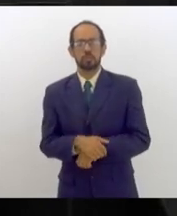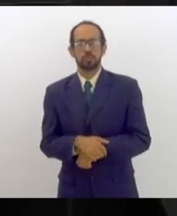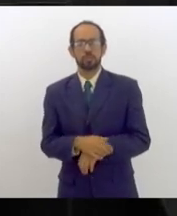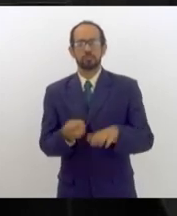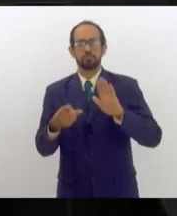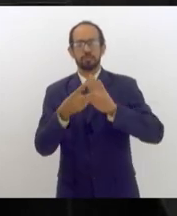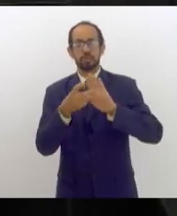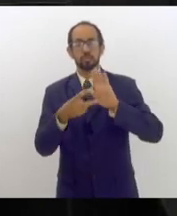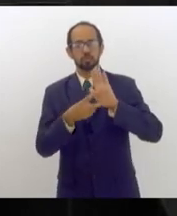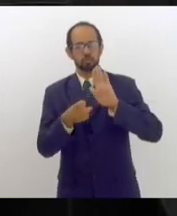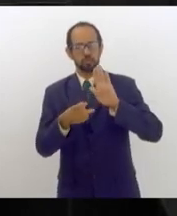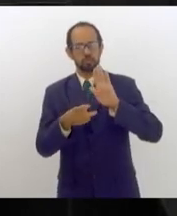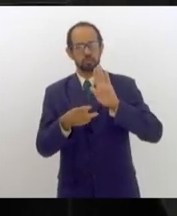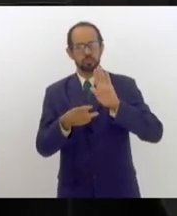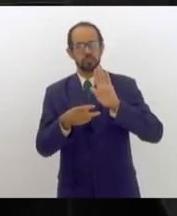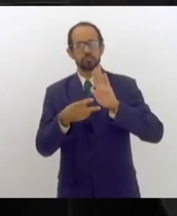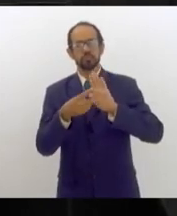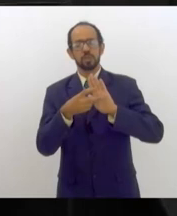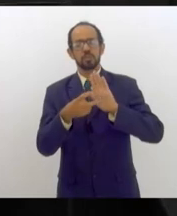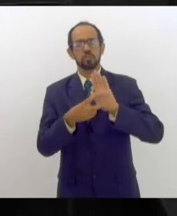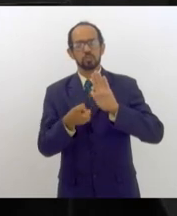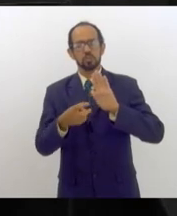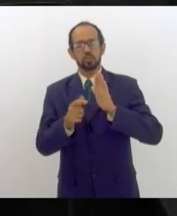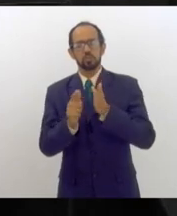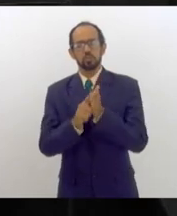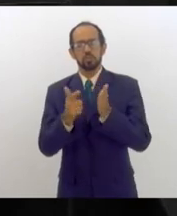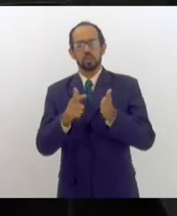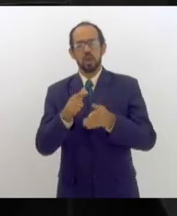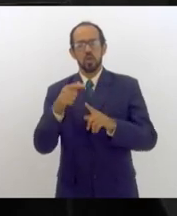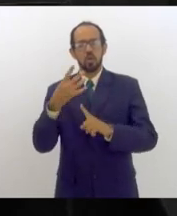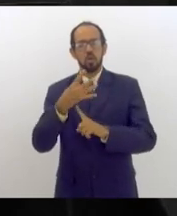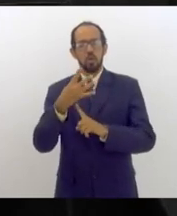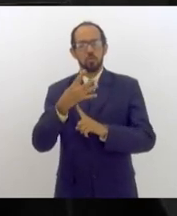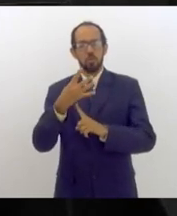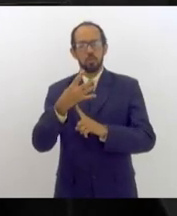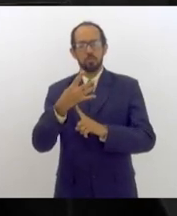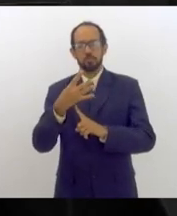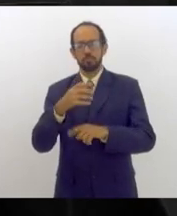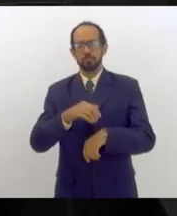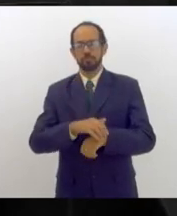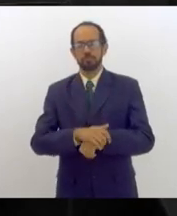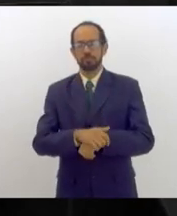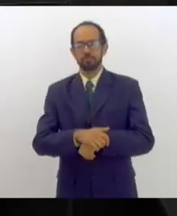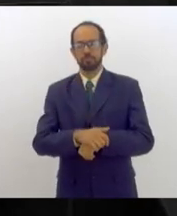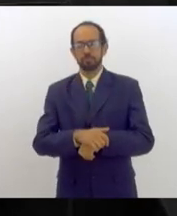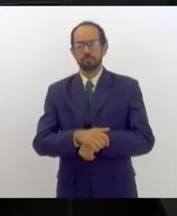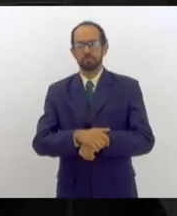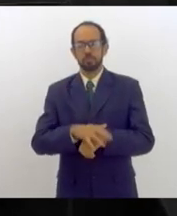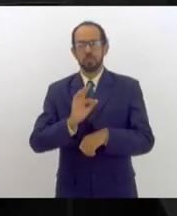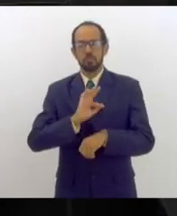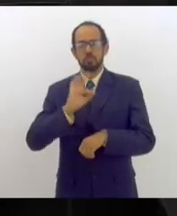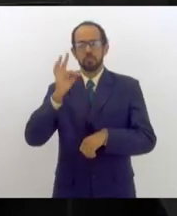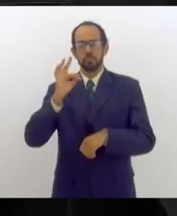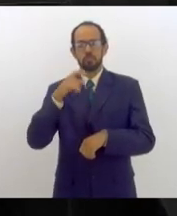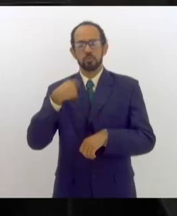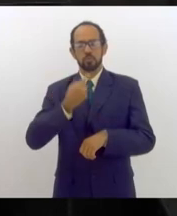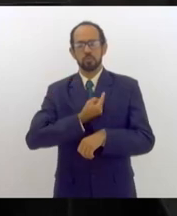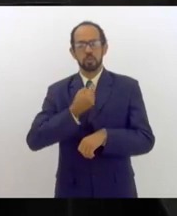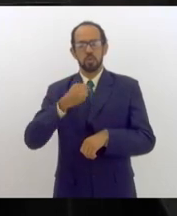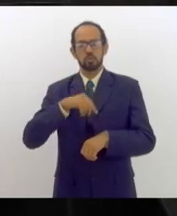hoje no jornal O Globo jornal O Globo o futuro do